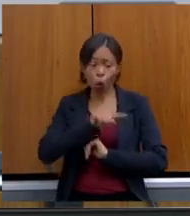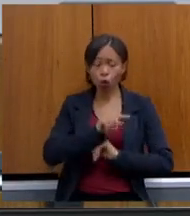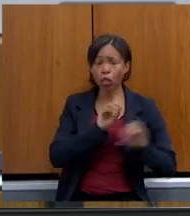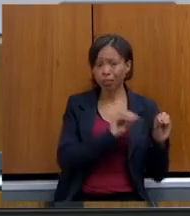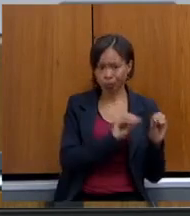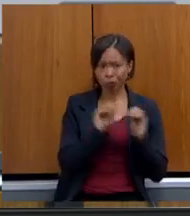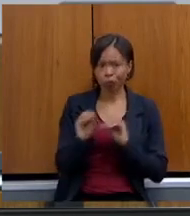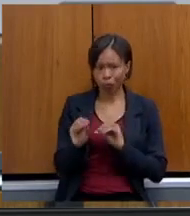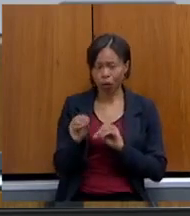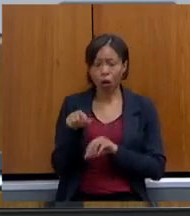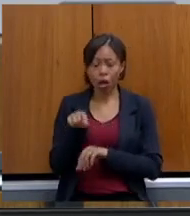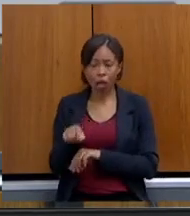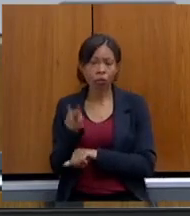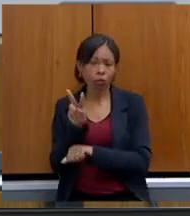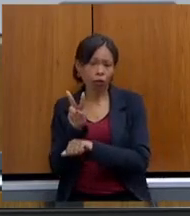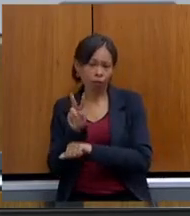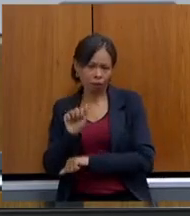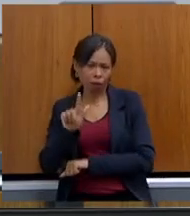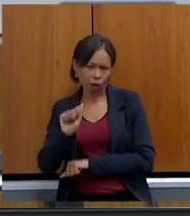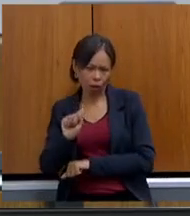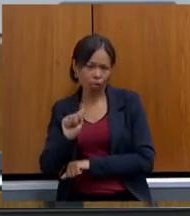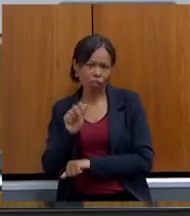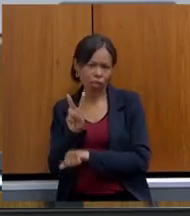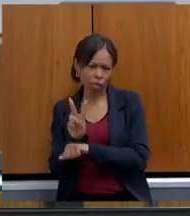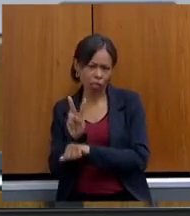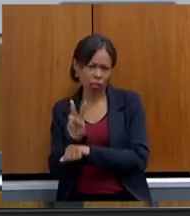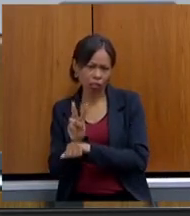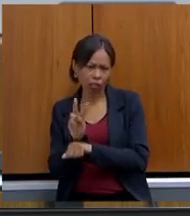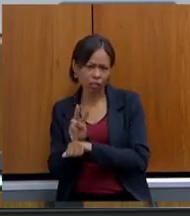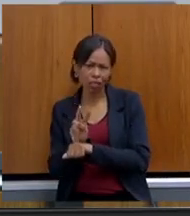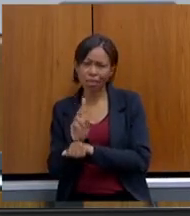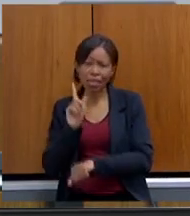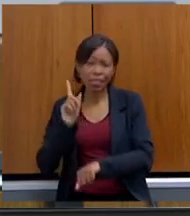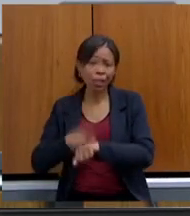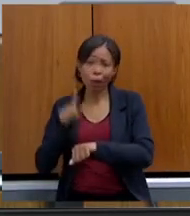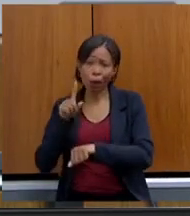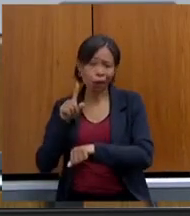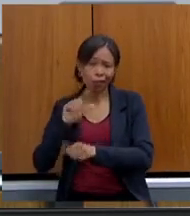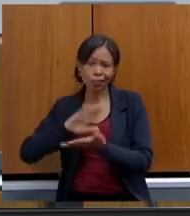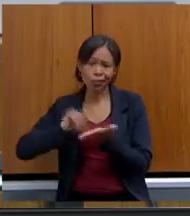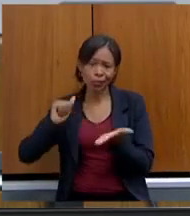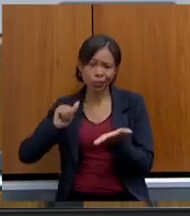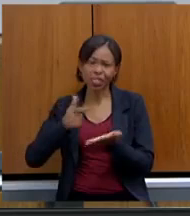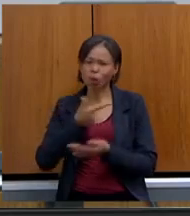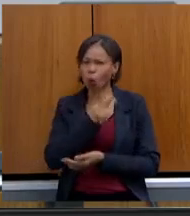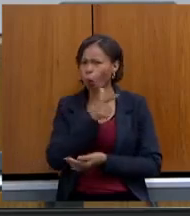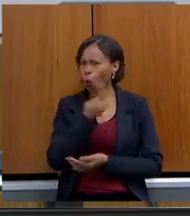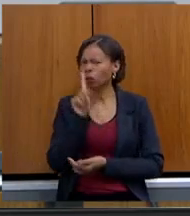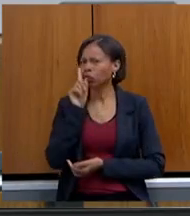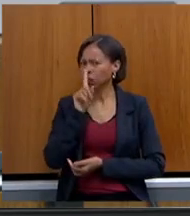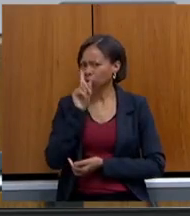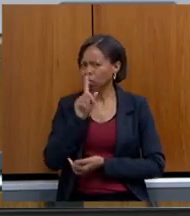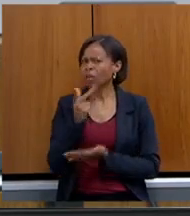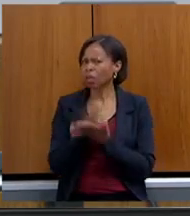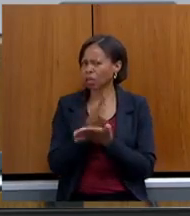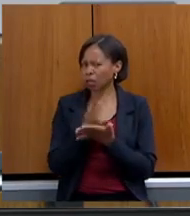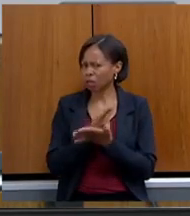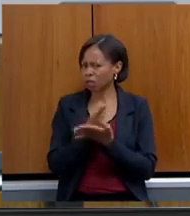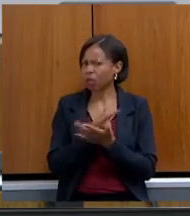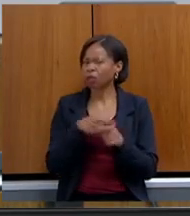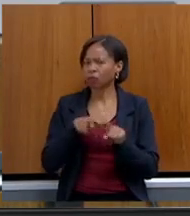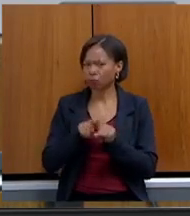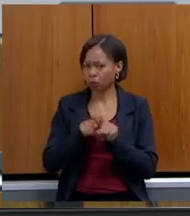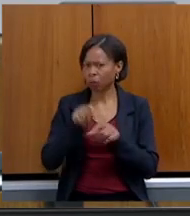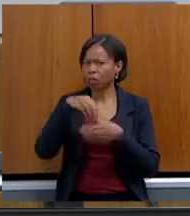ela é tirada na hora de colocar as vagas disponíveis e tem vários erros aqui que o sistema não está considerando está